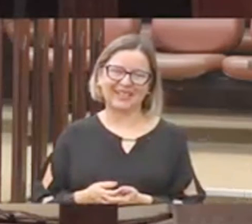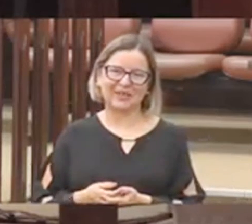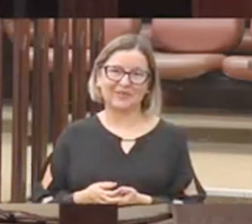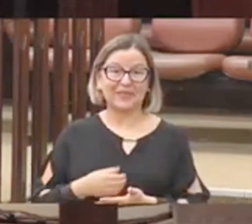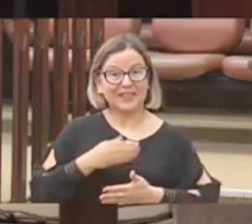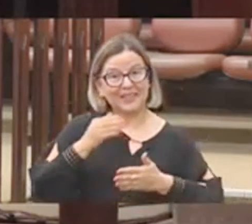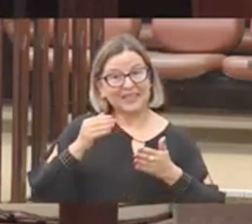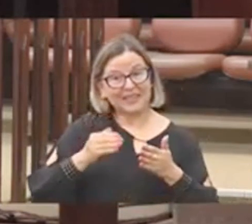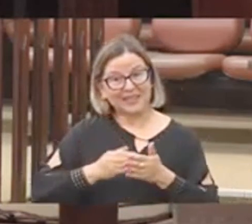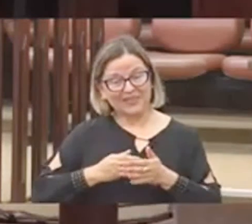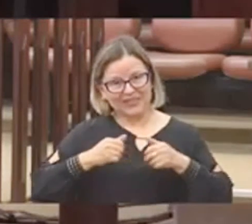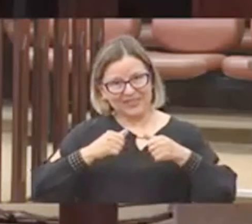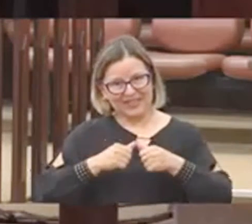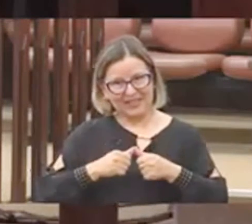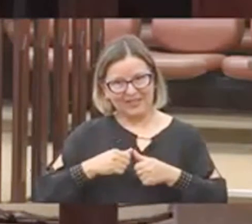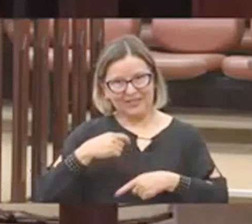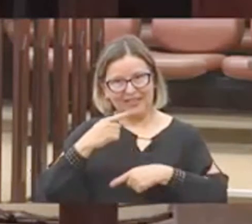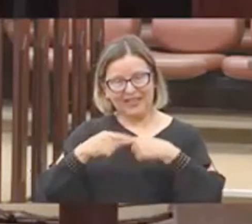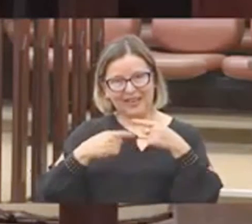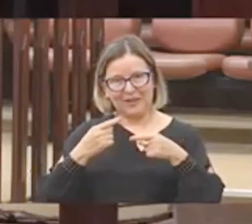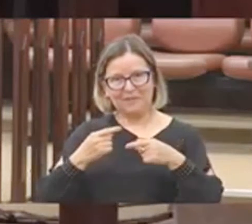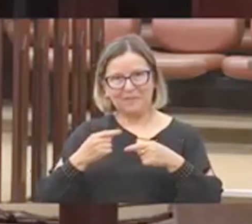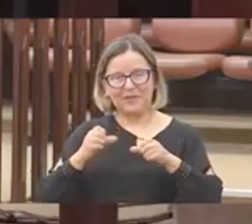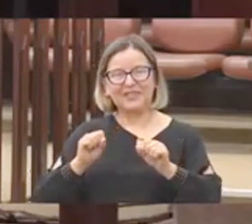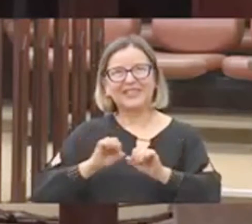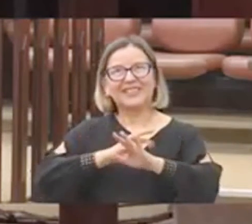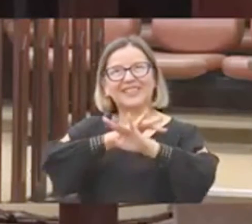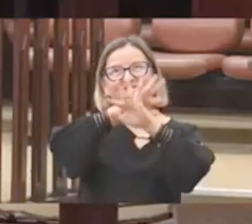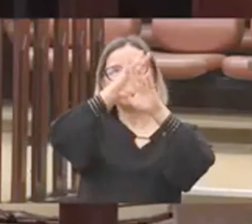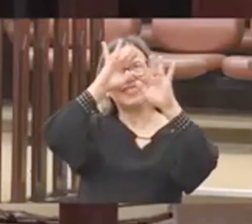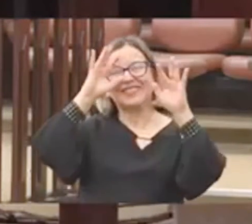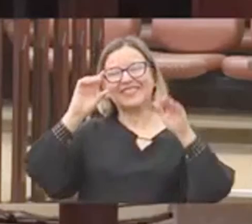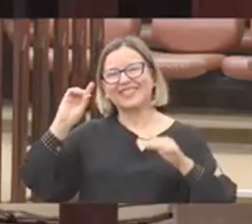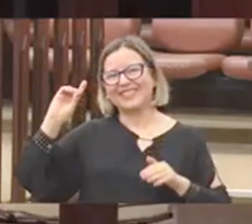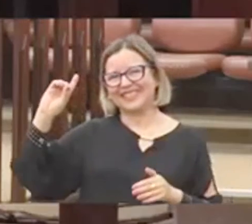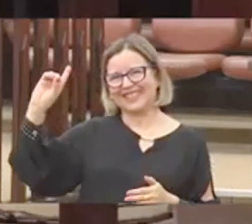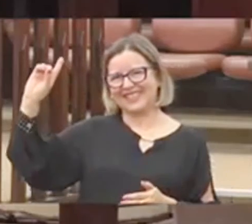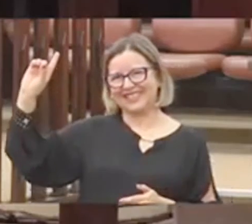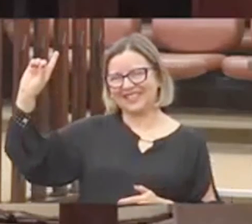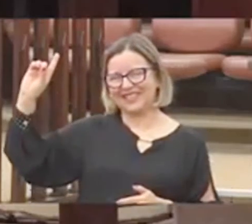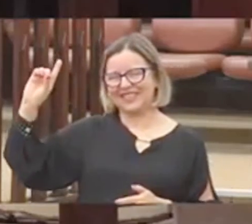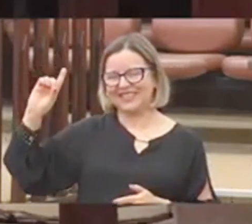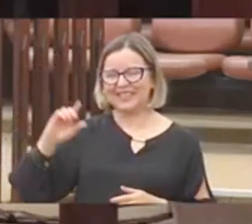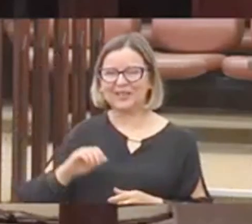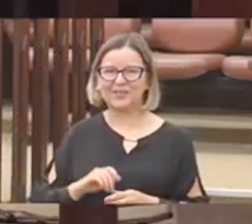Tudo isso resultará em glória para Deus.